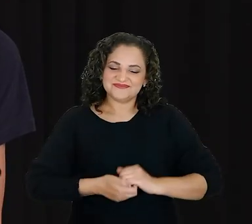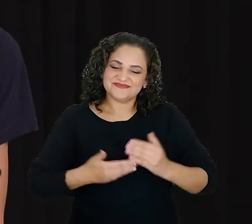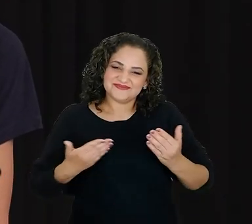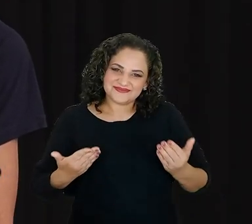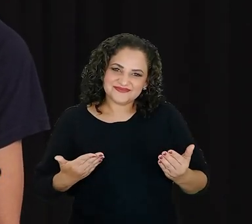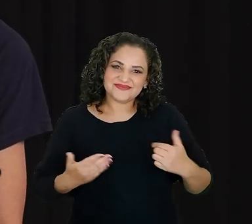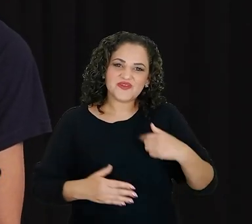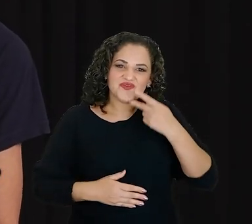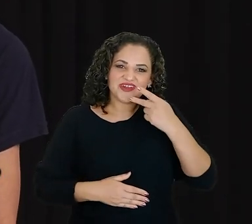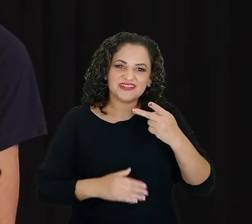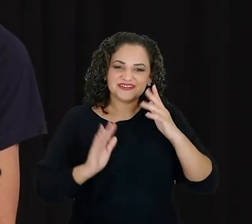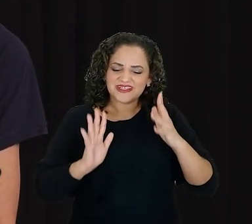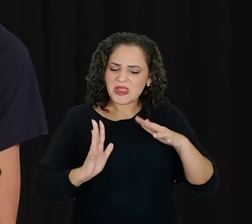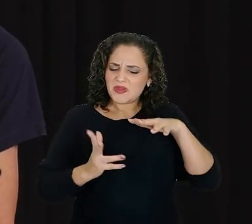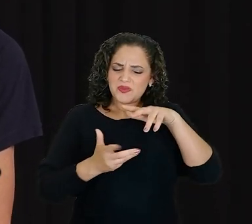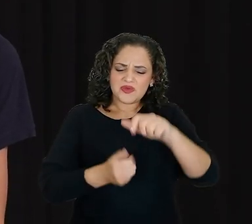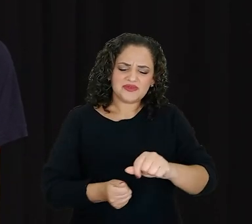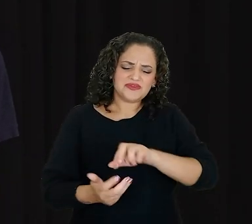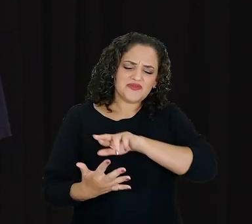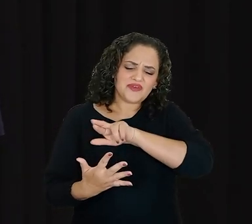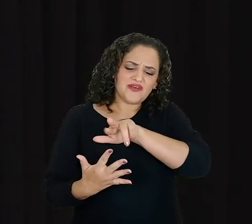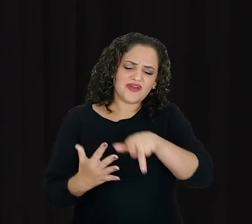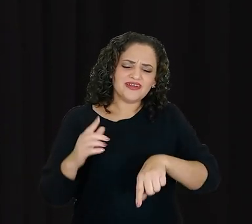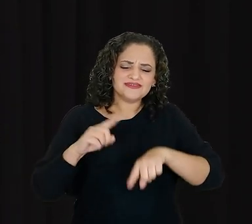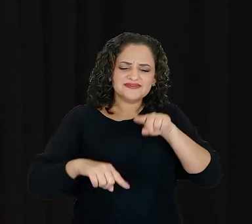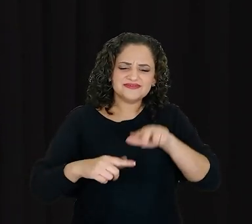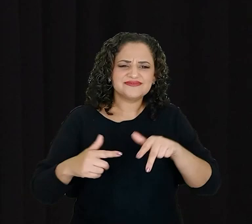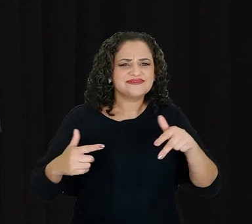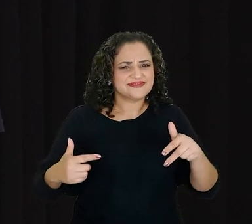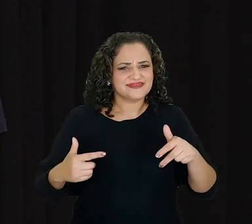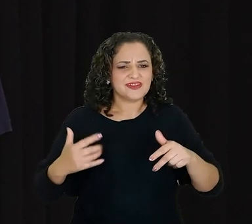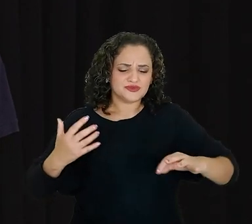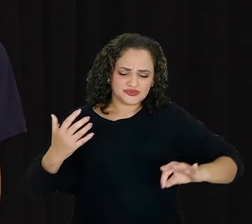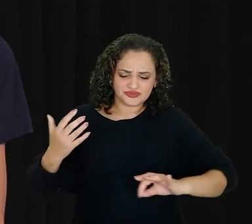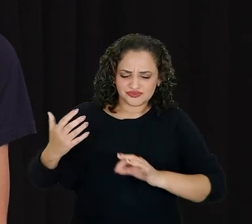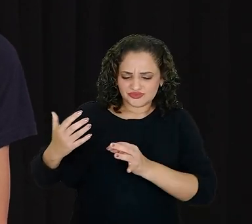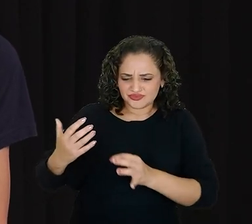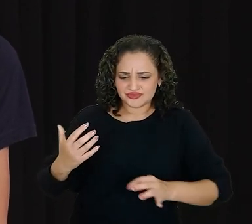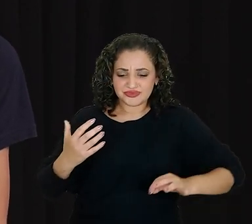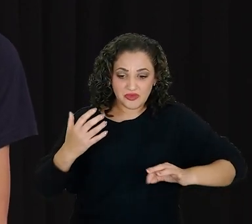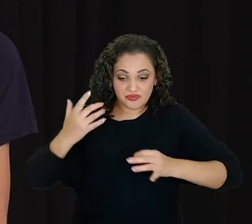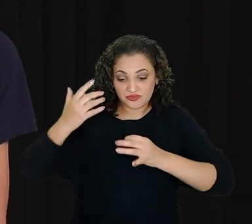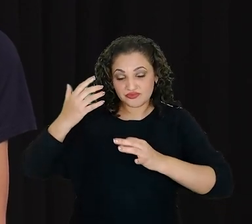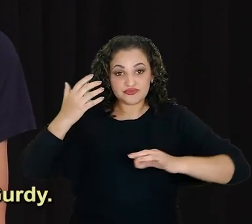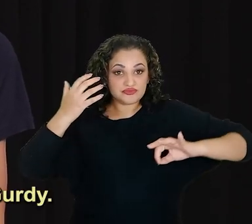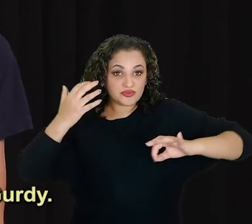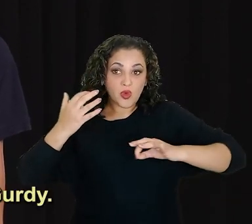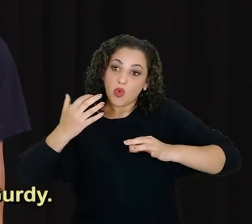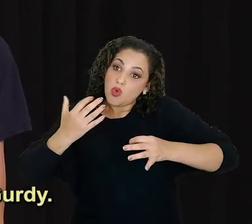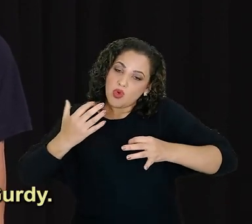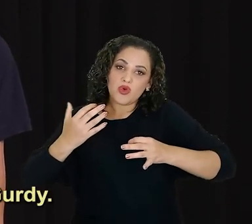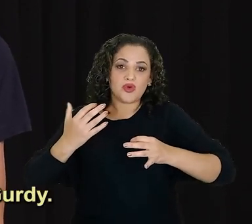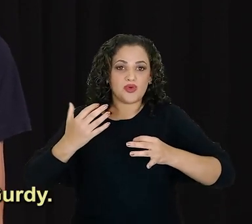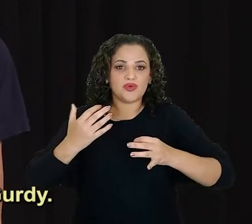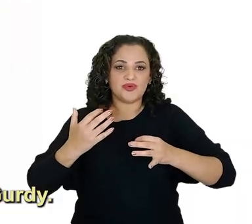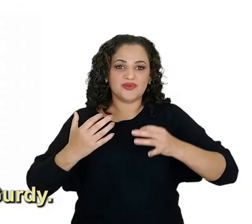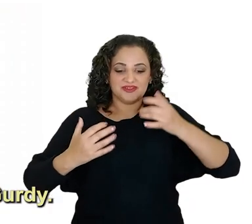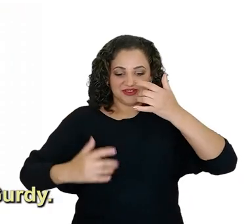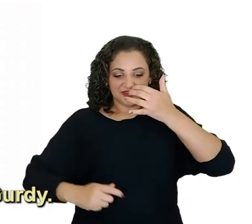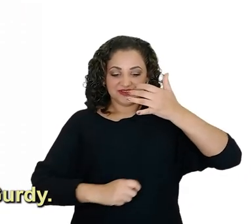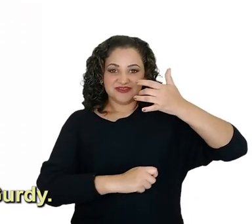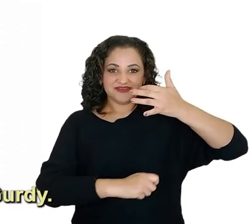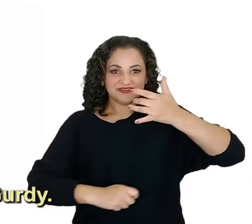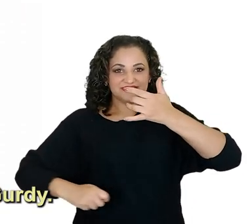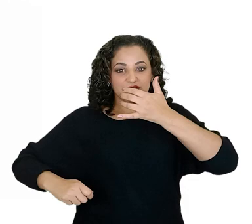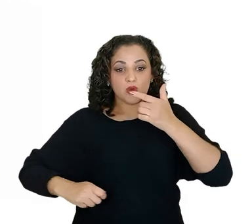então como eu disse no mundo tem vários instrumentos de cordas flexionadas não só violino violoncelo outro que também é legal é